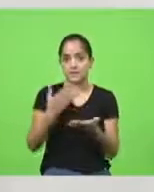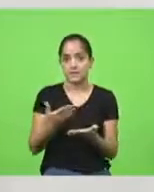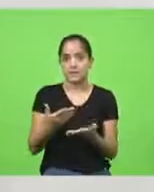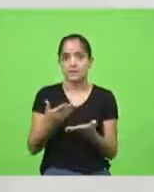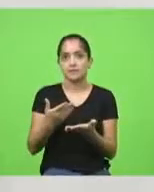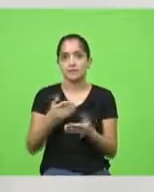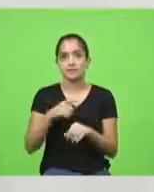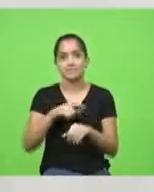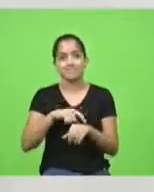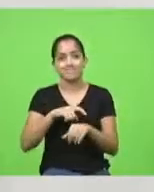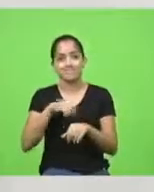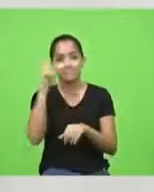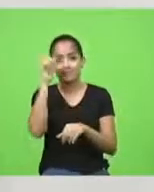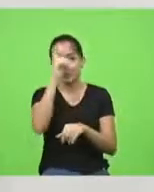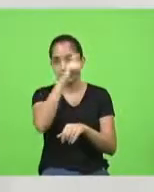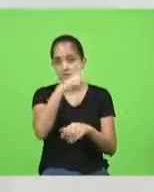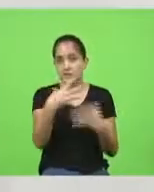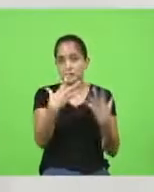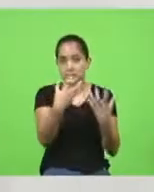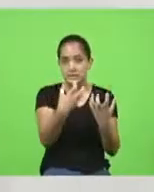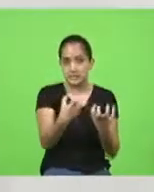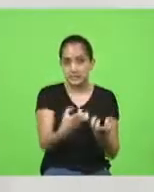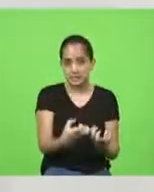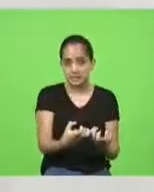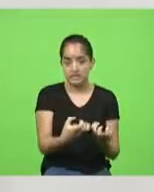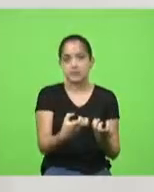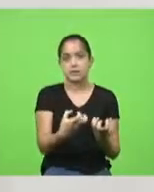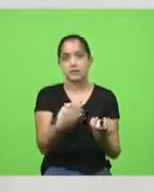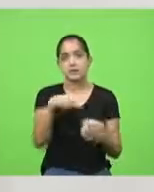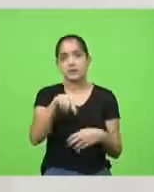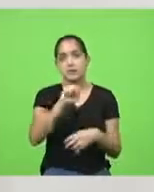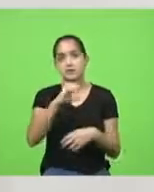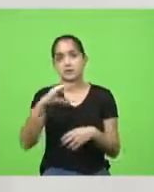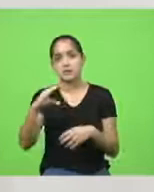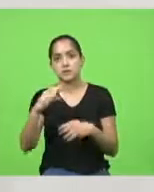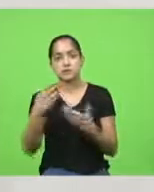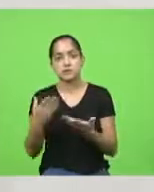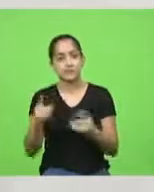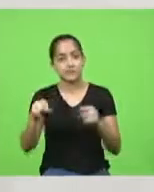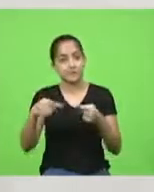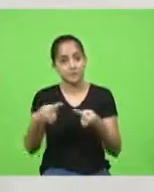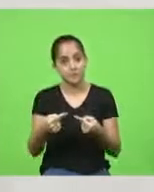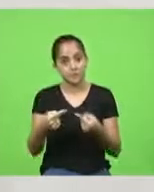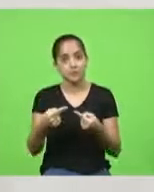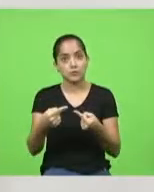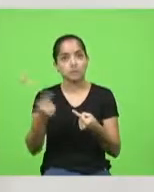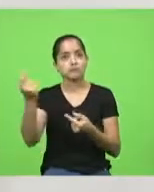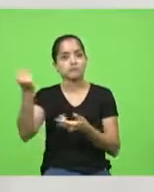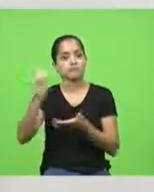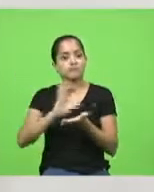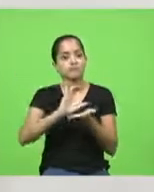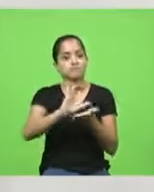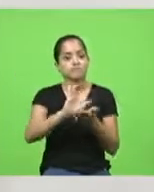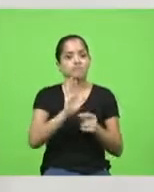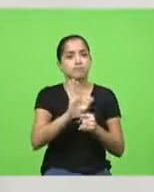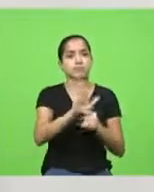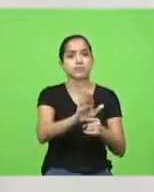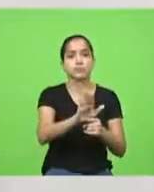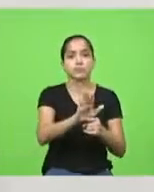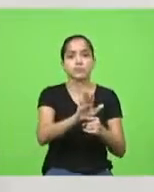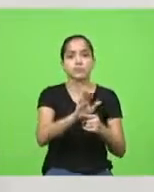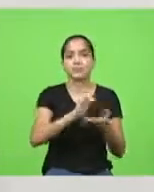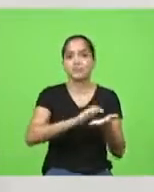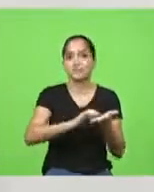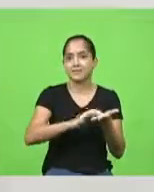momentos difíceis da estiagem que Santa Catarina vinha enfrentando, esta casa aportou o recurso para a Secretaria da